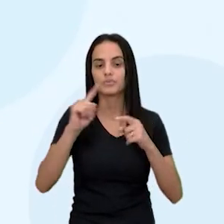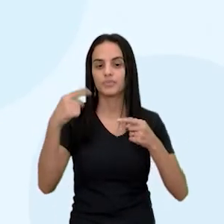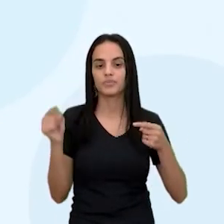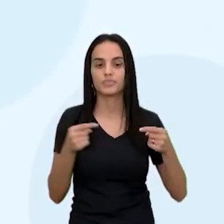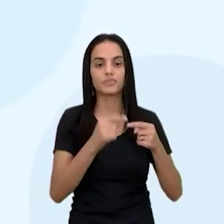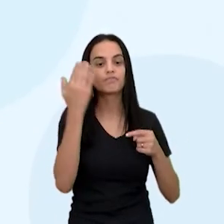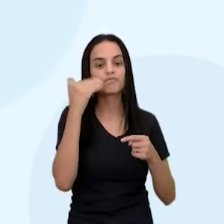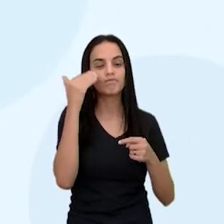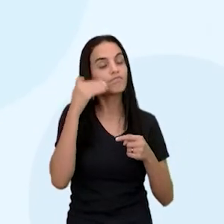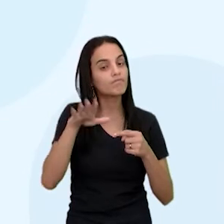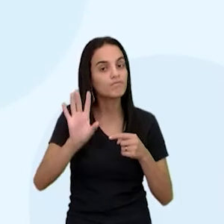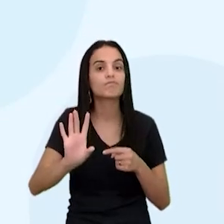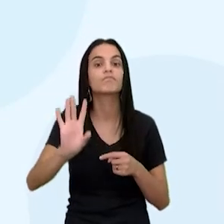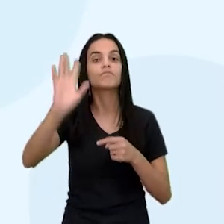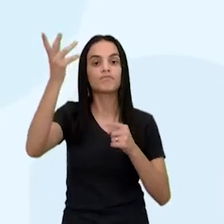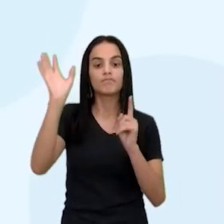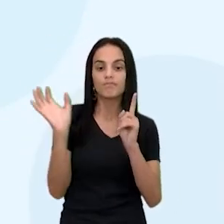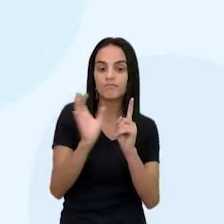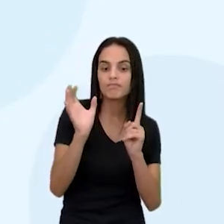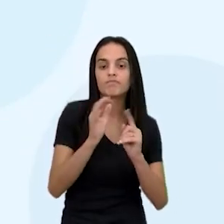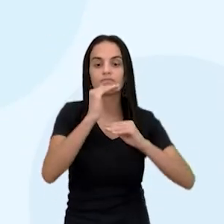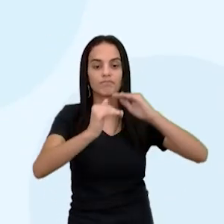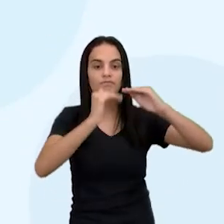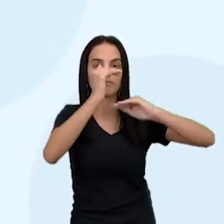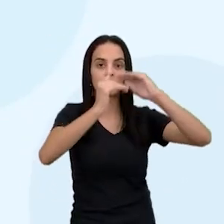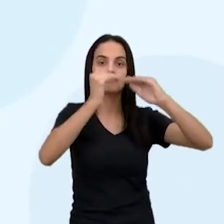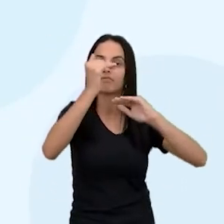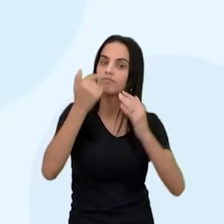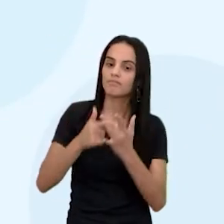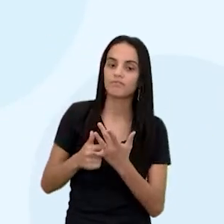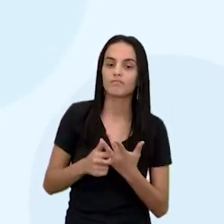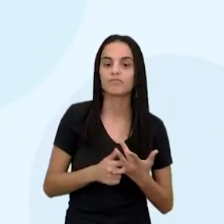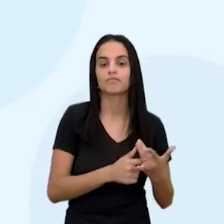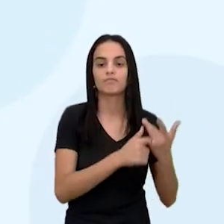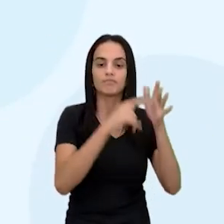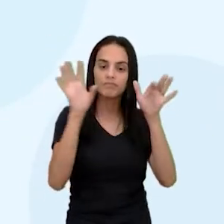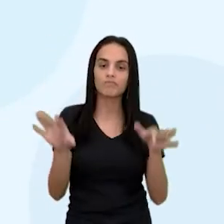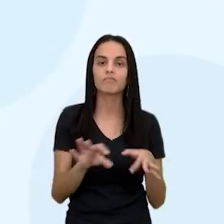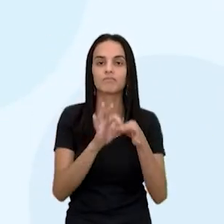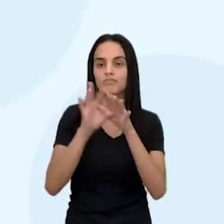no Paleolítico, Exato. os hominídeos pegavam uma vara,